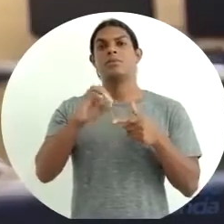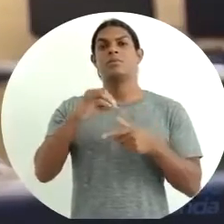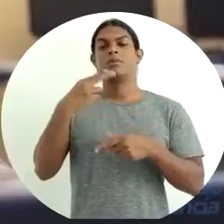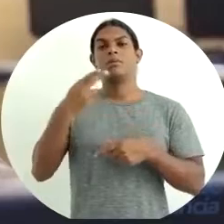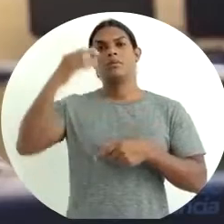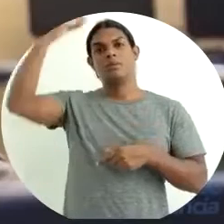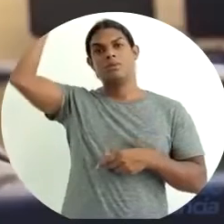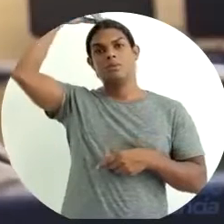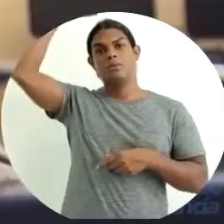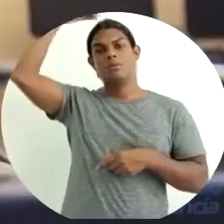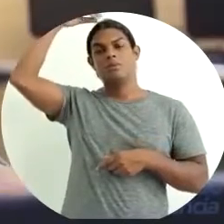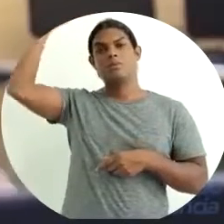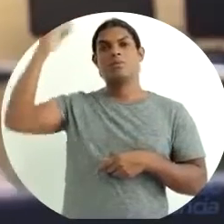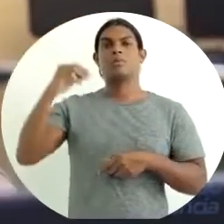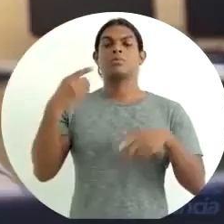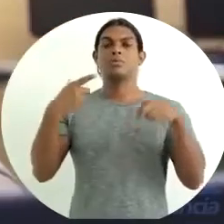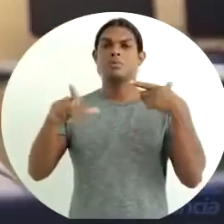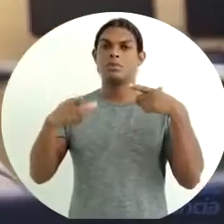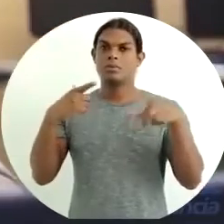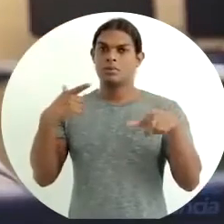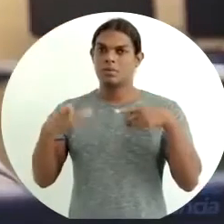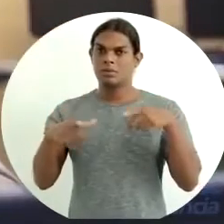culpa do empregador que